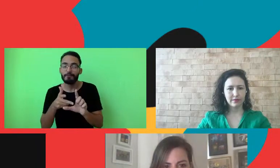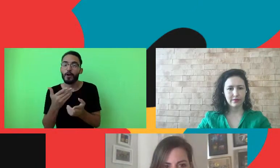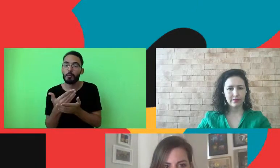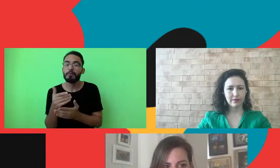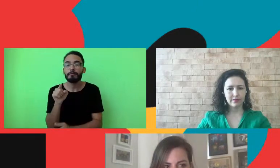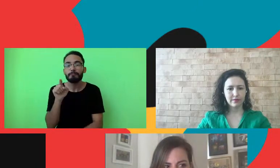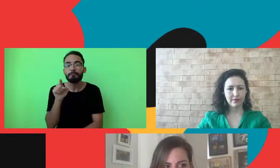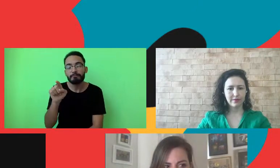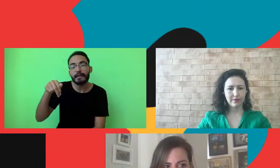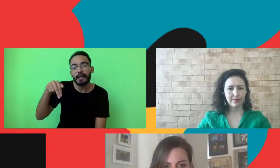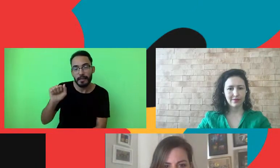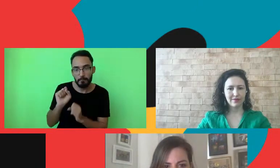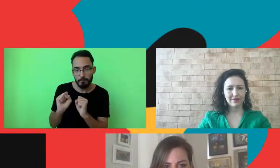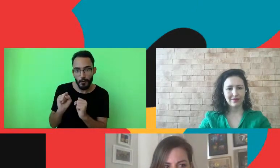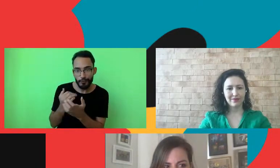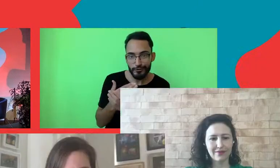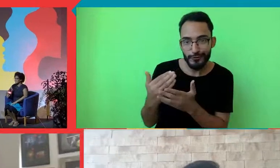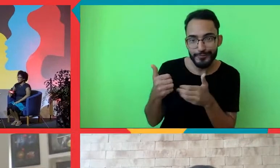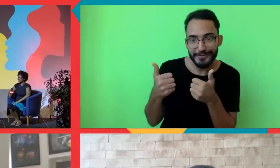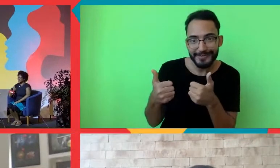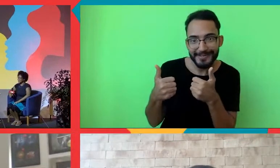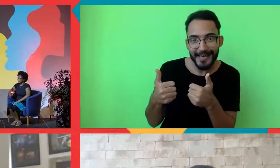você, Ana. Você pode se apresentar, por favor?